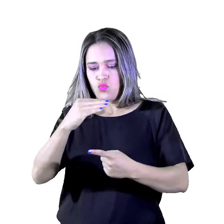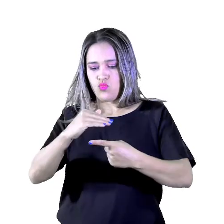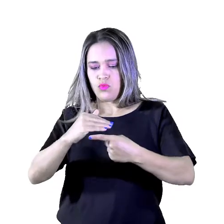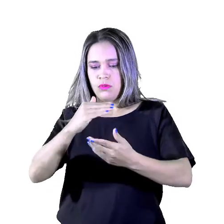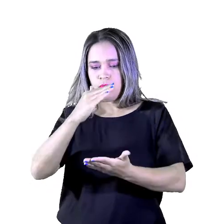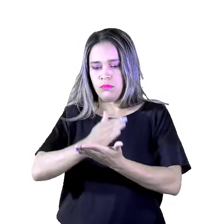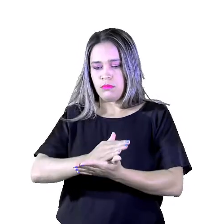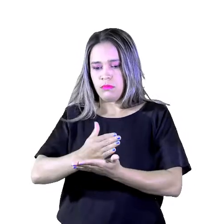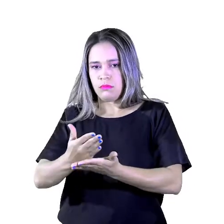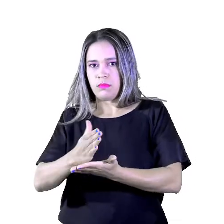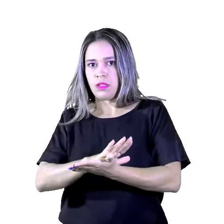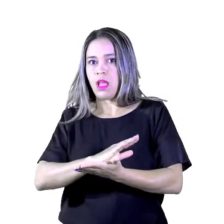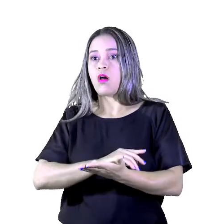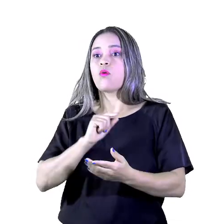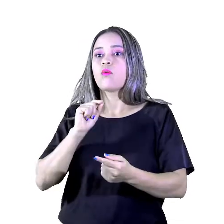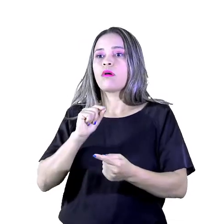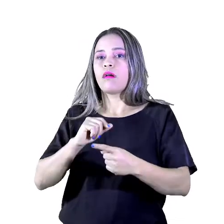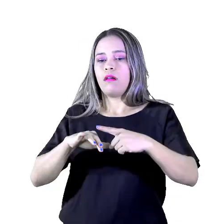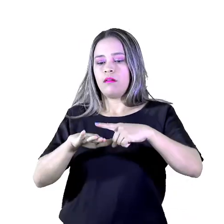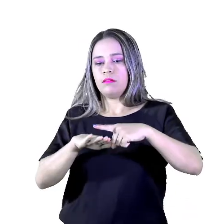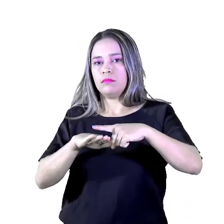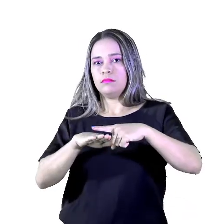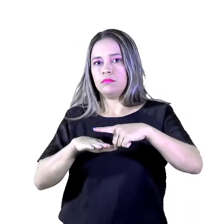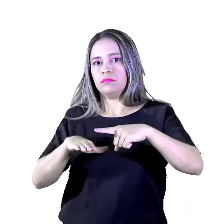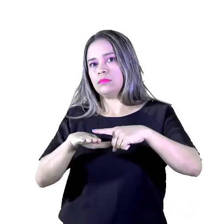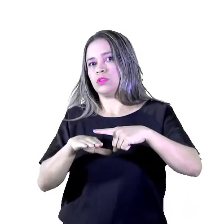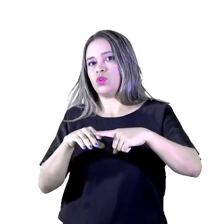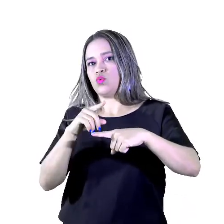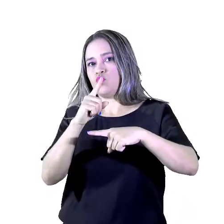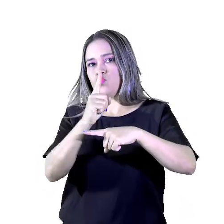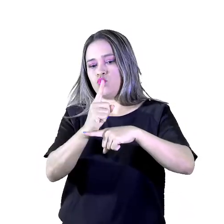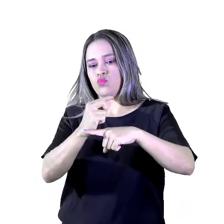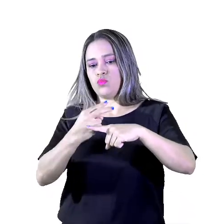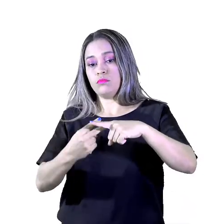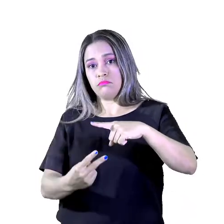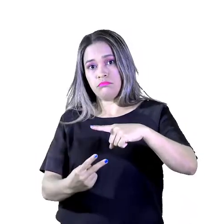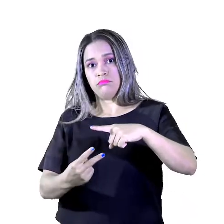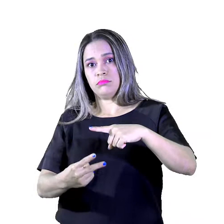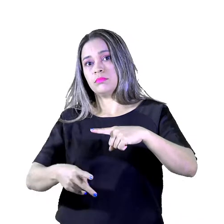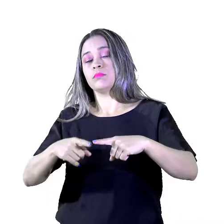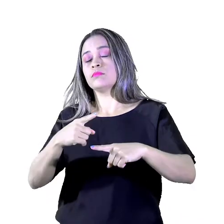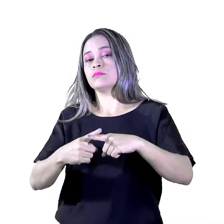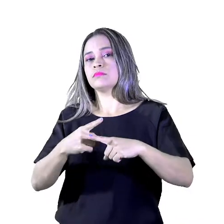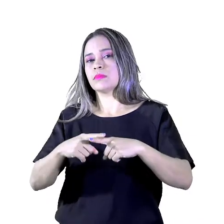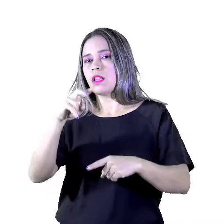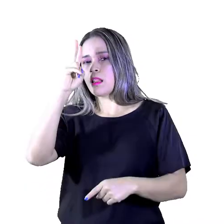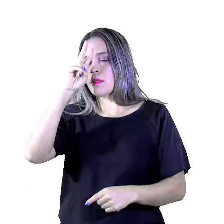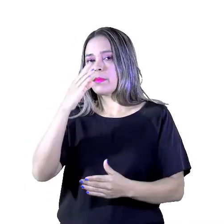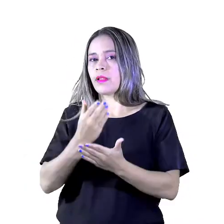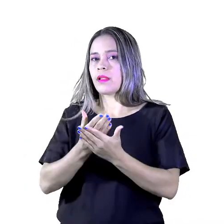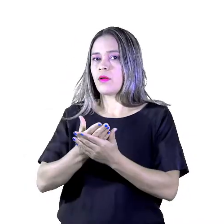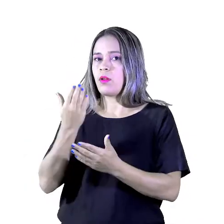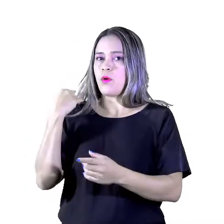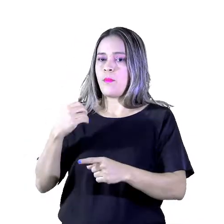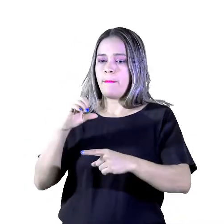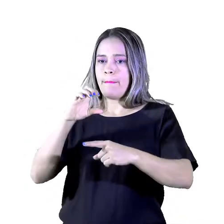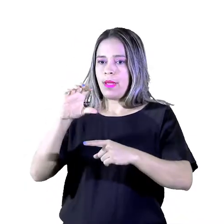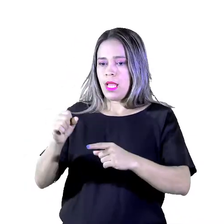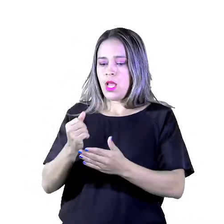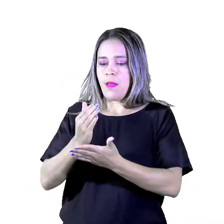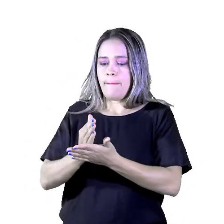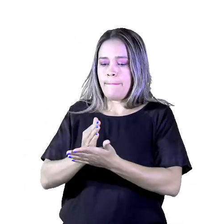eu tenho a fração de 1 sobre 2. Por quê? Lembra, na aula passada eu peguei uma parte da